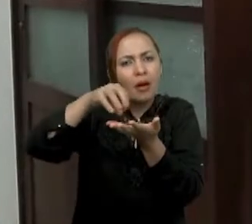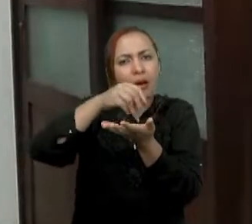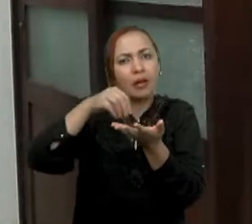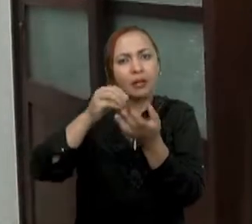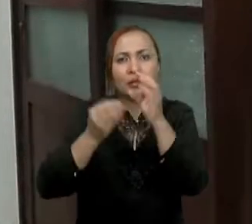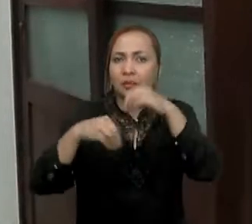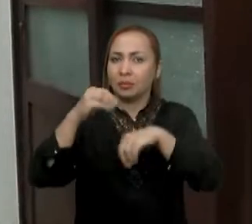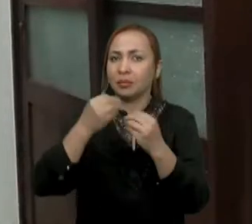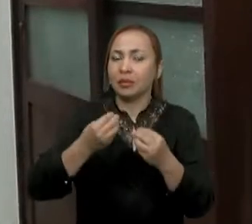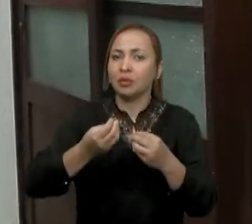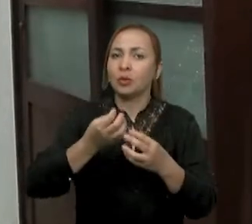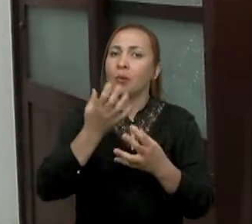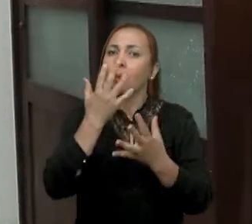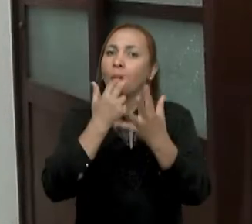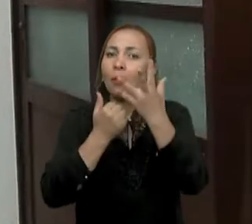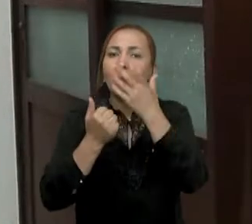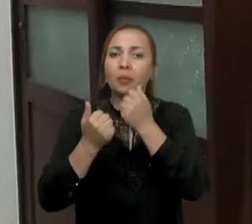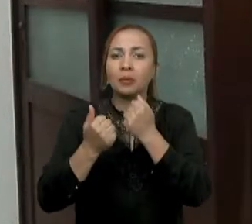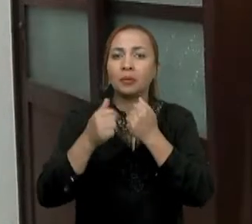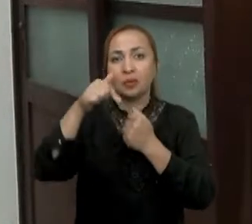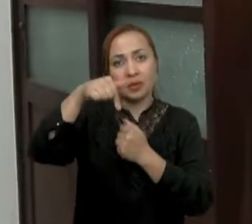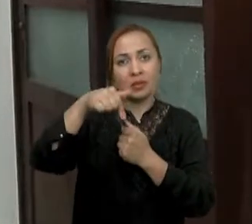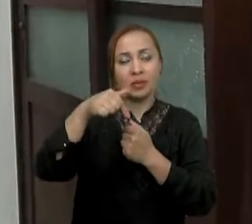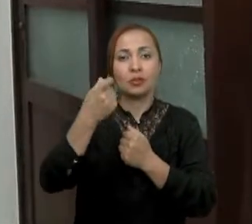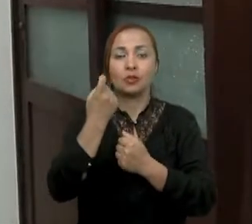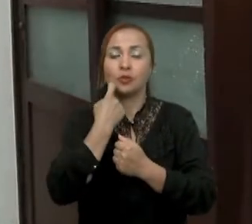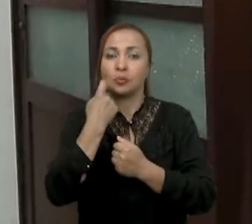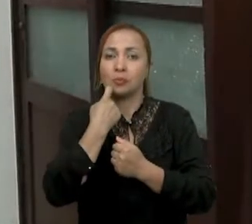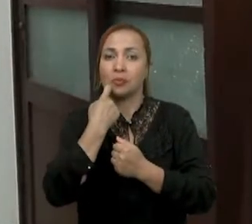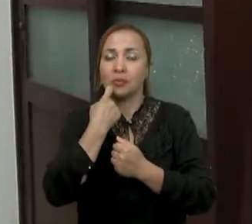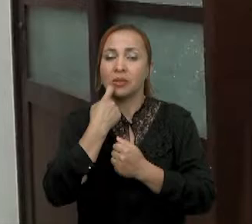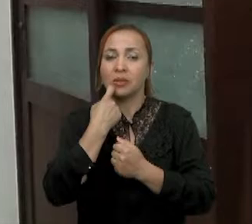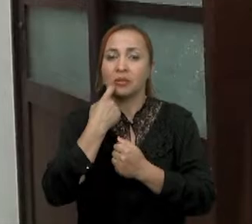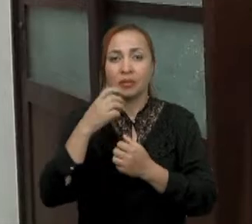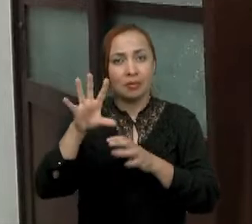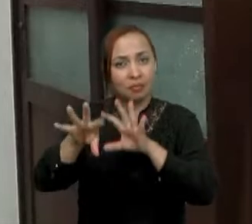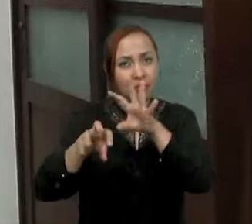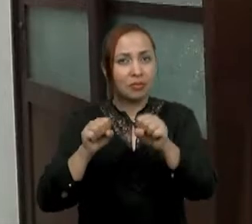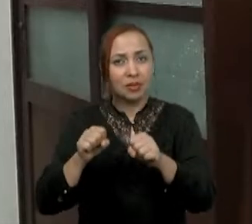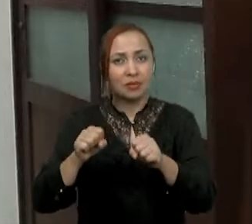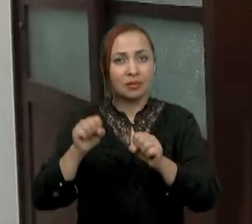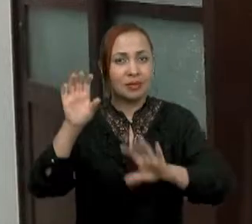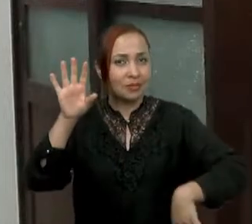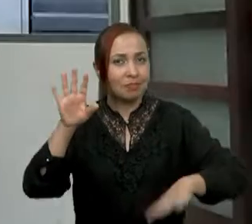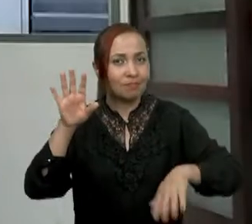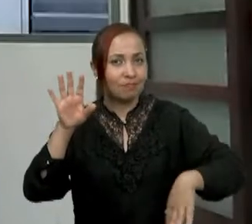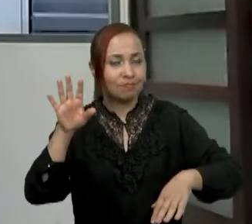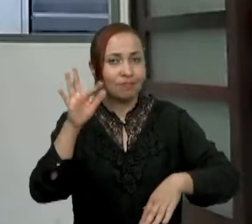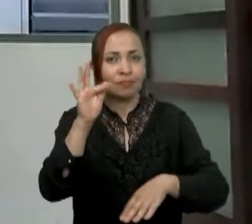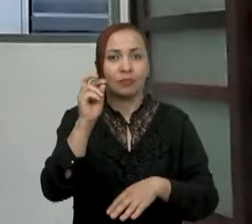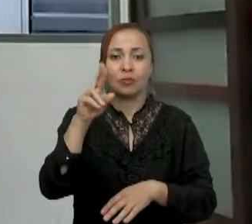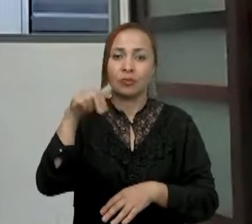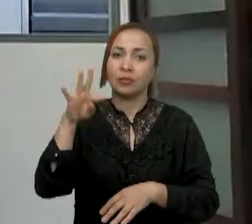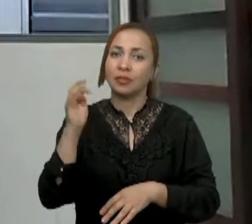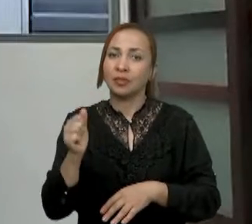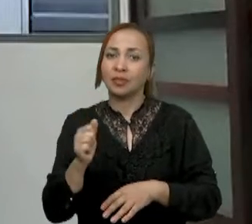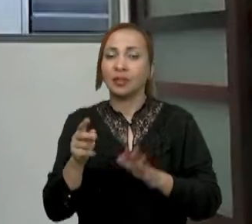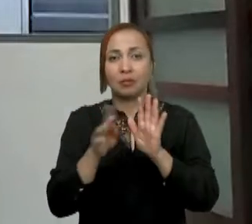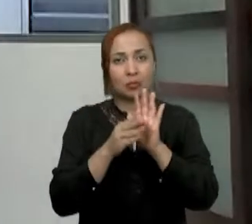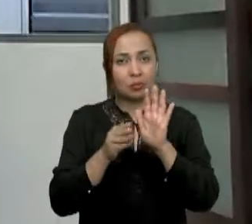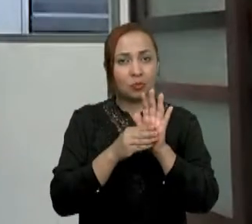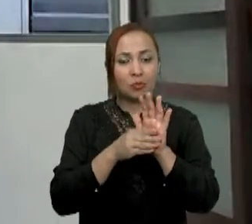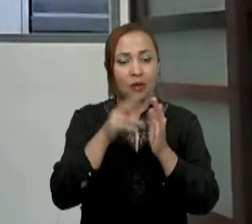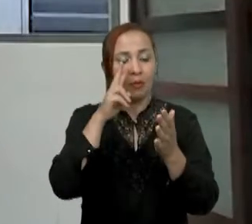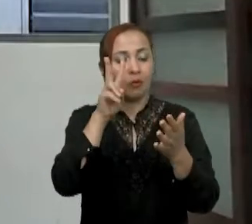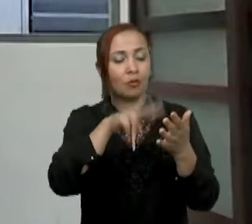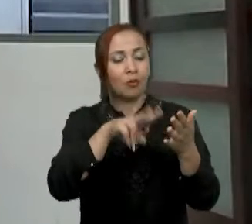microplastico ingerido por sete espécies de peixes capturados nas zonas costeiras e Fortaleza uma das fotos do nosso